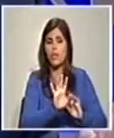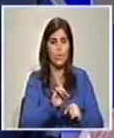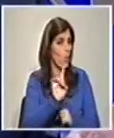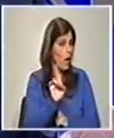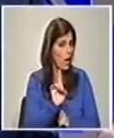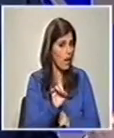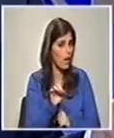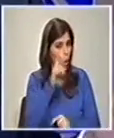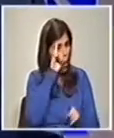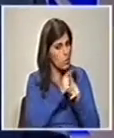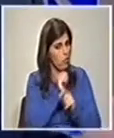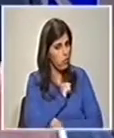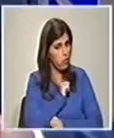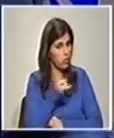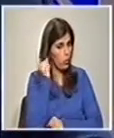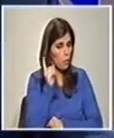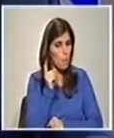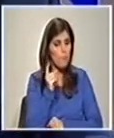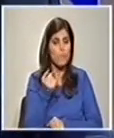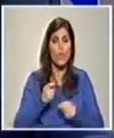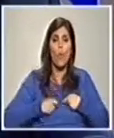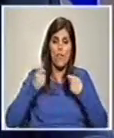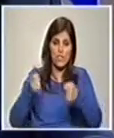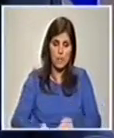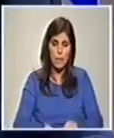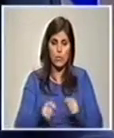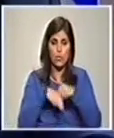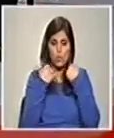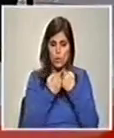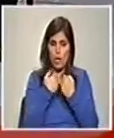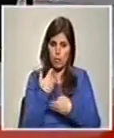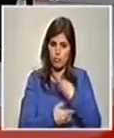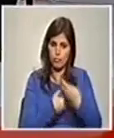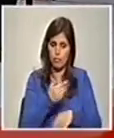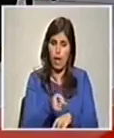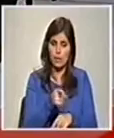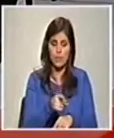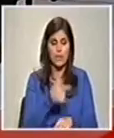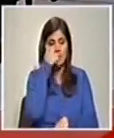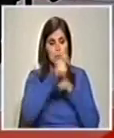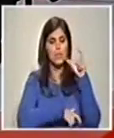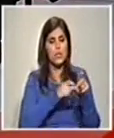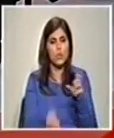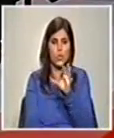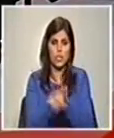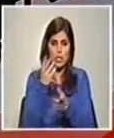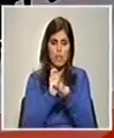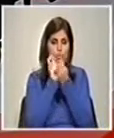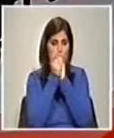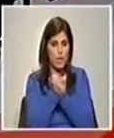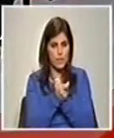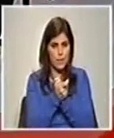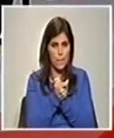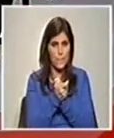trata. Não, aliás, portanto, cada vez mais o investimento social caminha neste sentido e ainda bem, não é? Que as pessoas estão a gerar a transformação